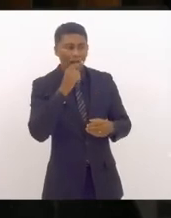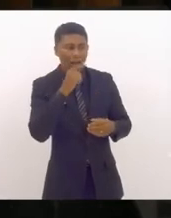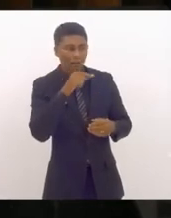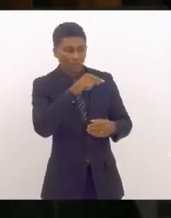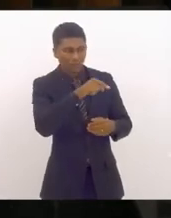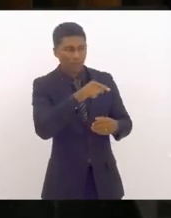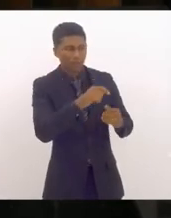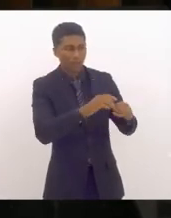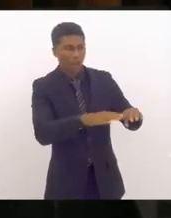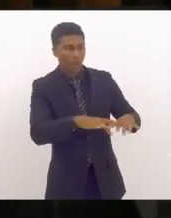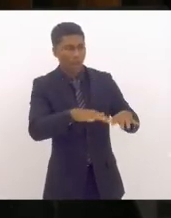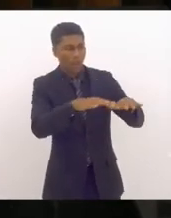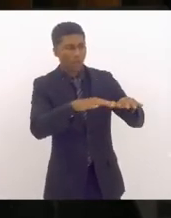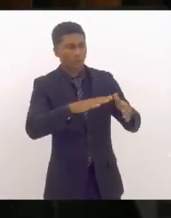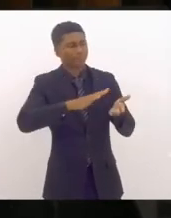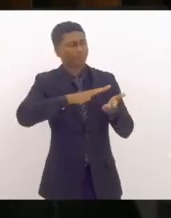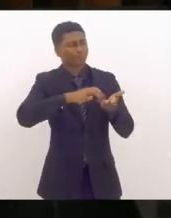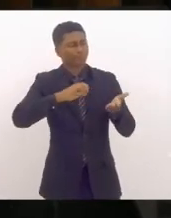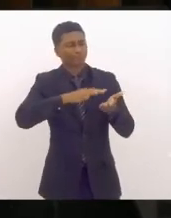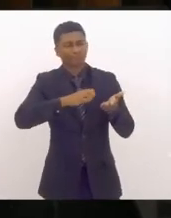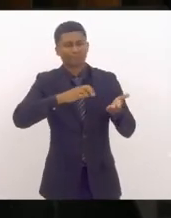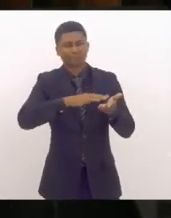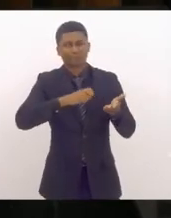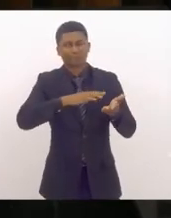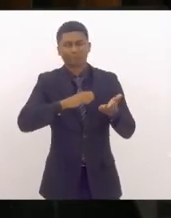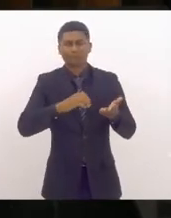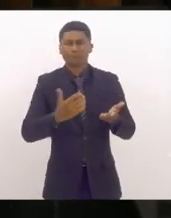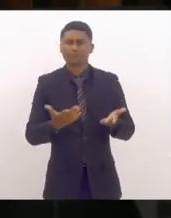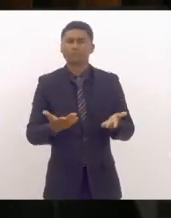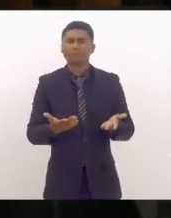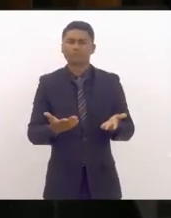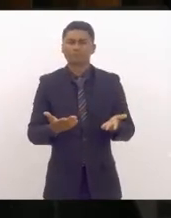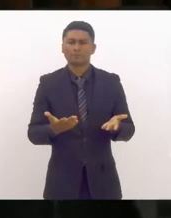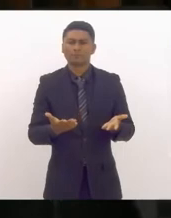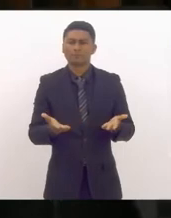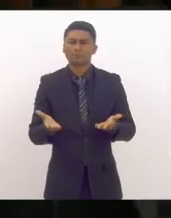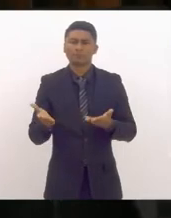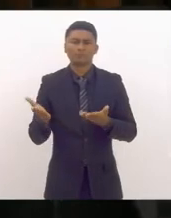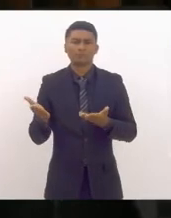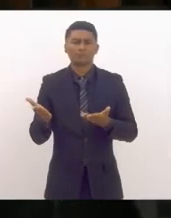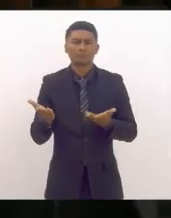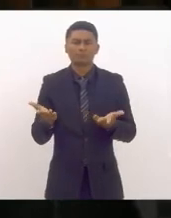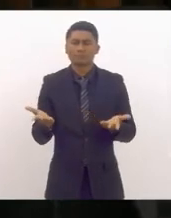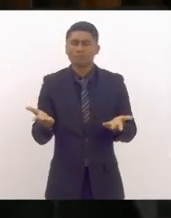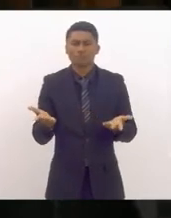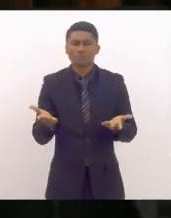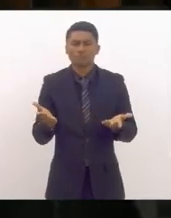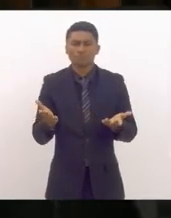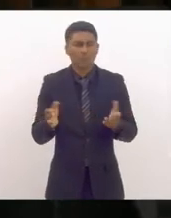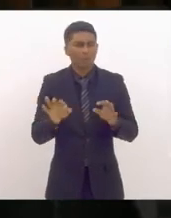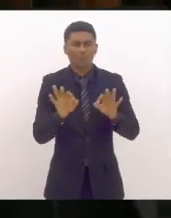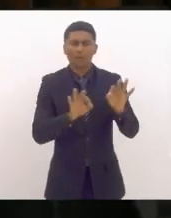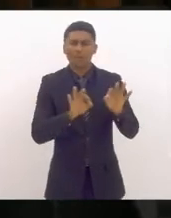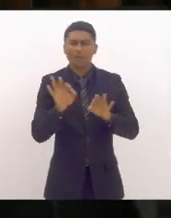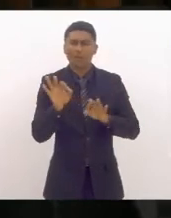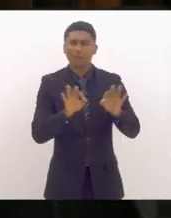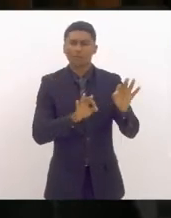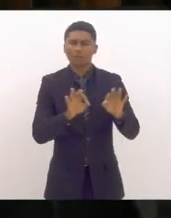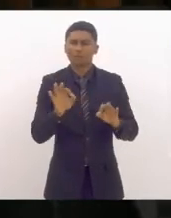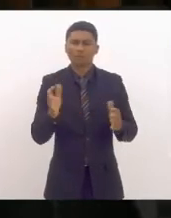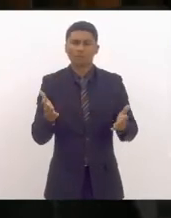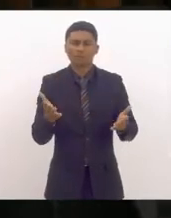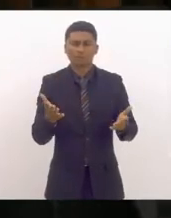buraco, quando o projeto de curto prazo é, na verdade, acabar